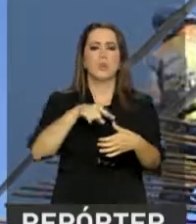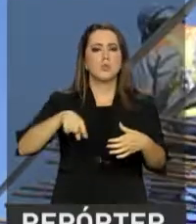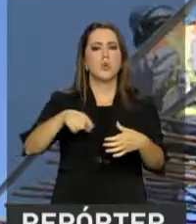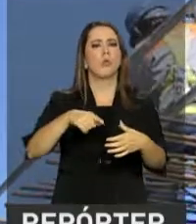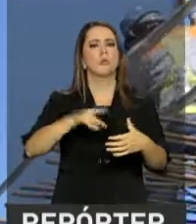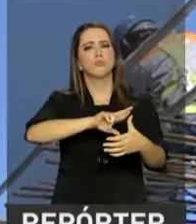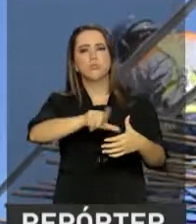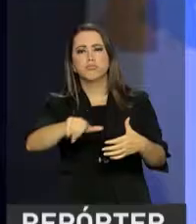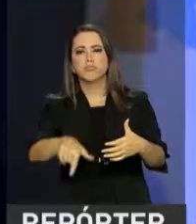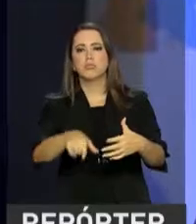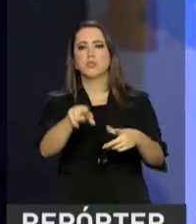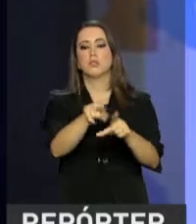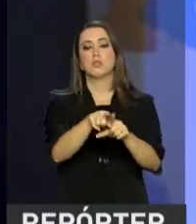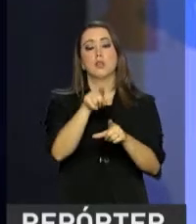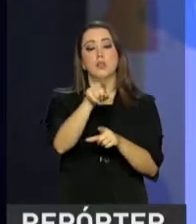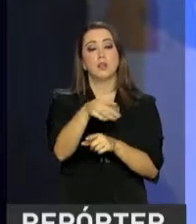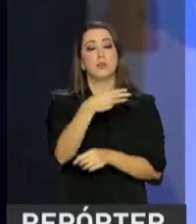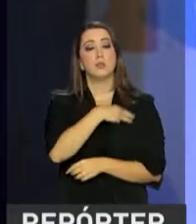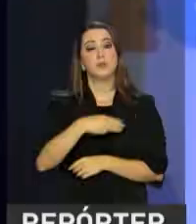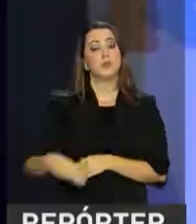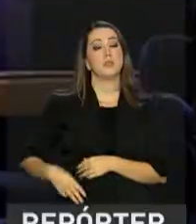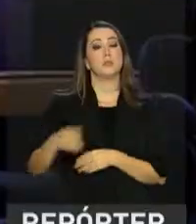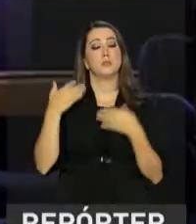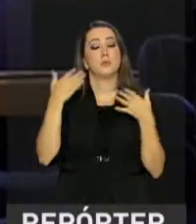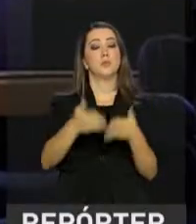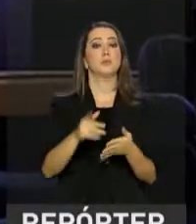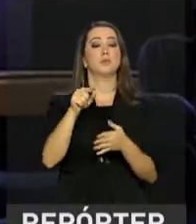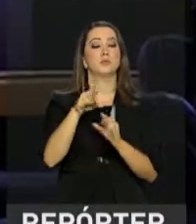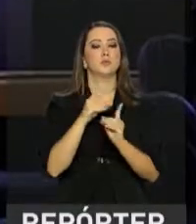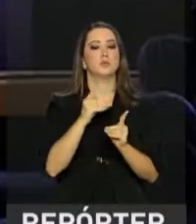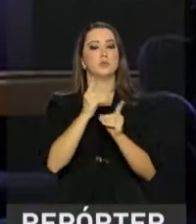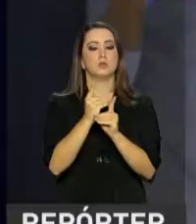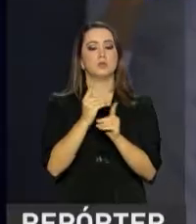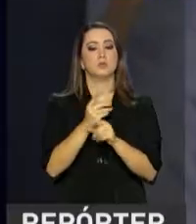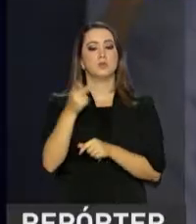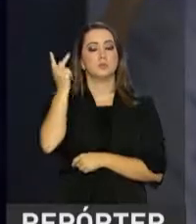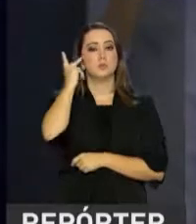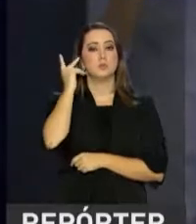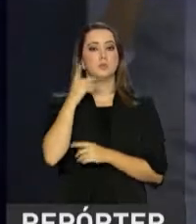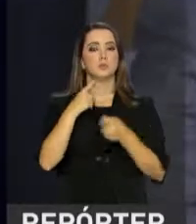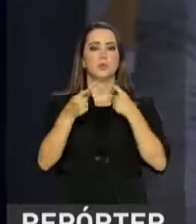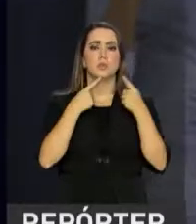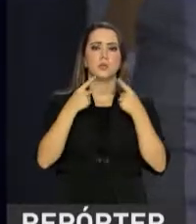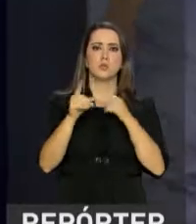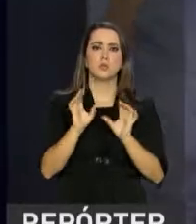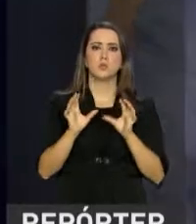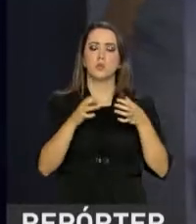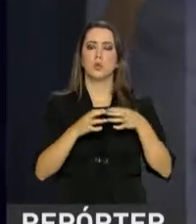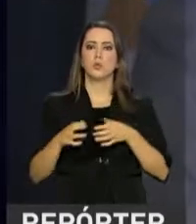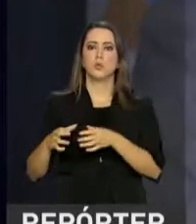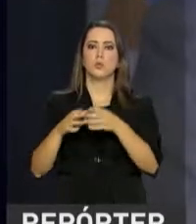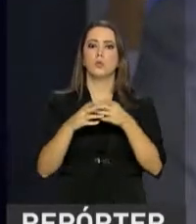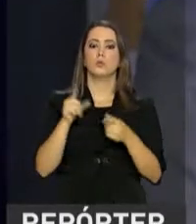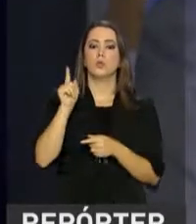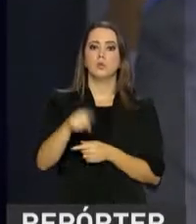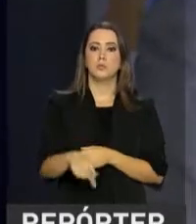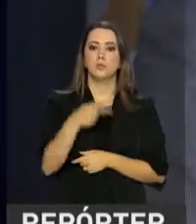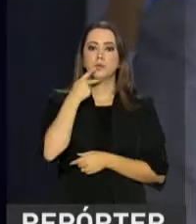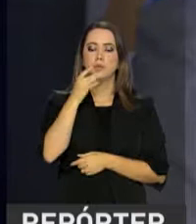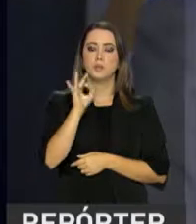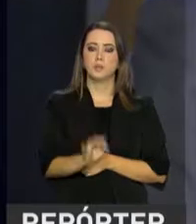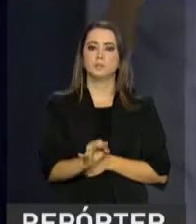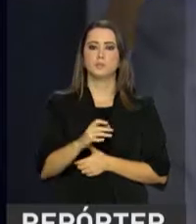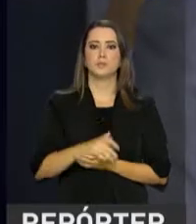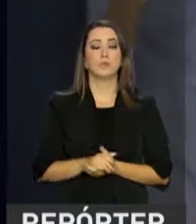ministro do Planejamento. Diogo Oliveira participou deste encontro em São Paulo para discutir o setor e foi